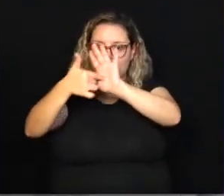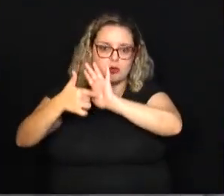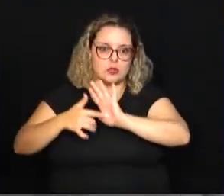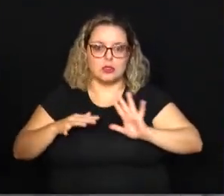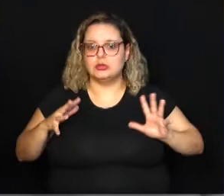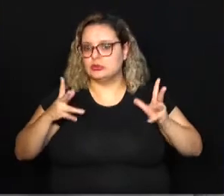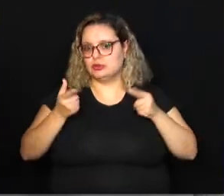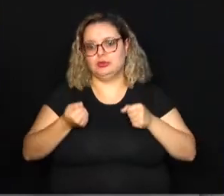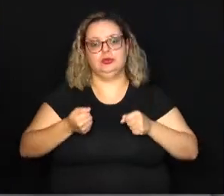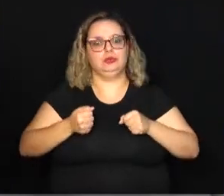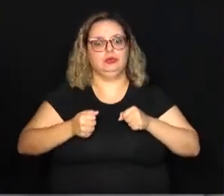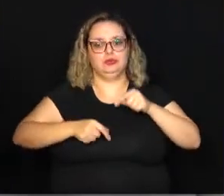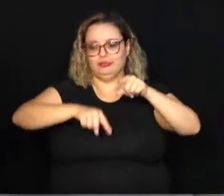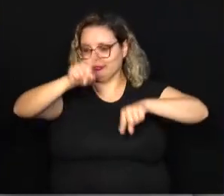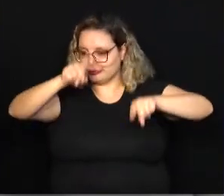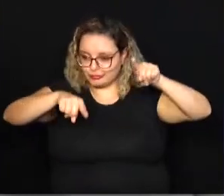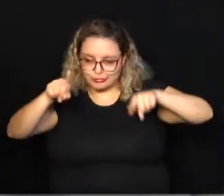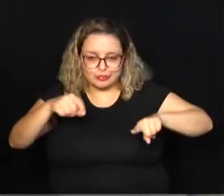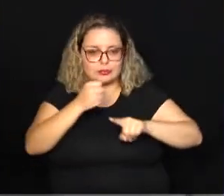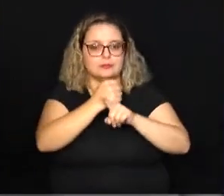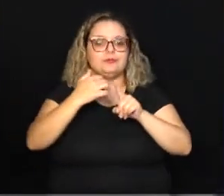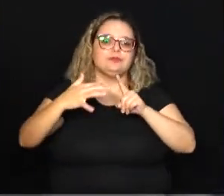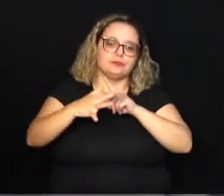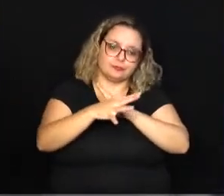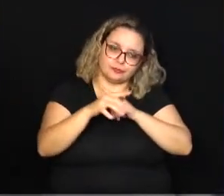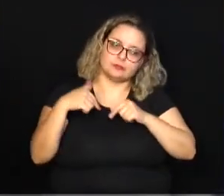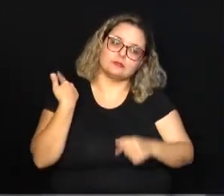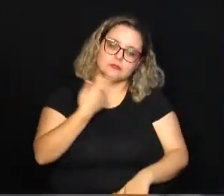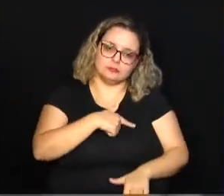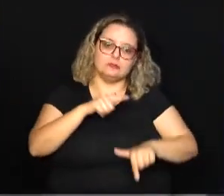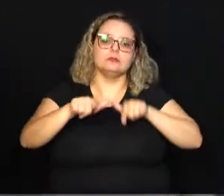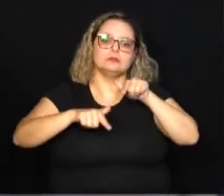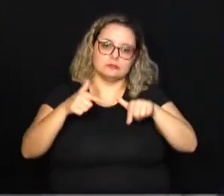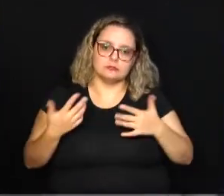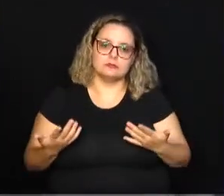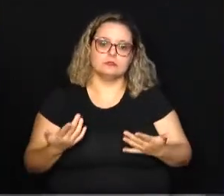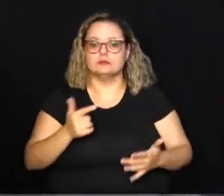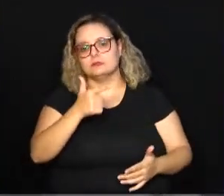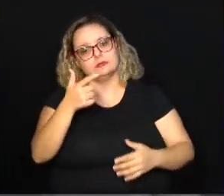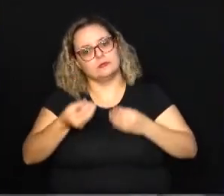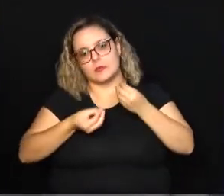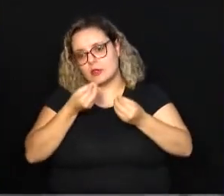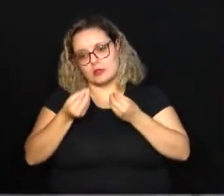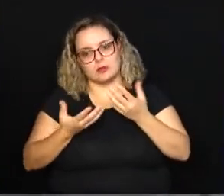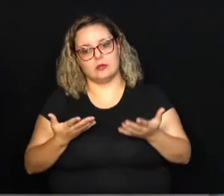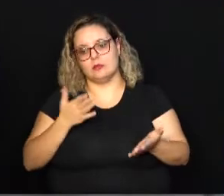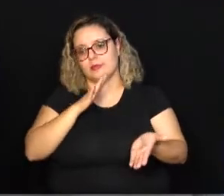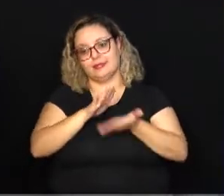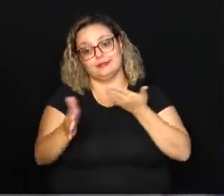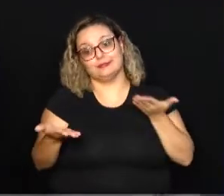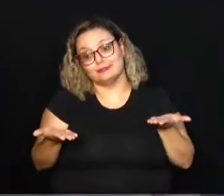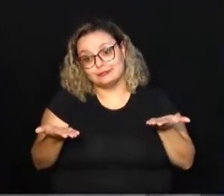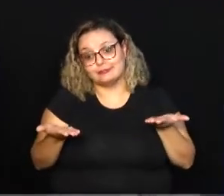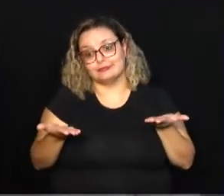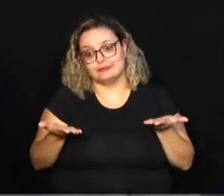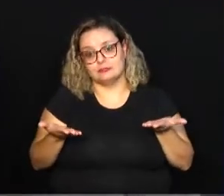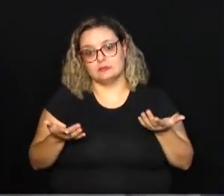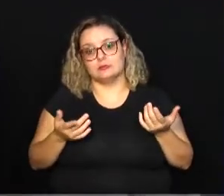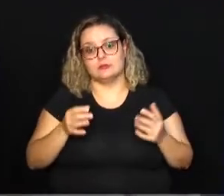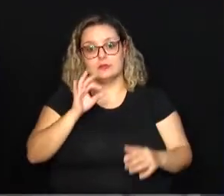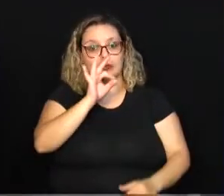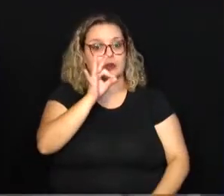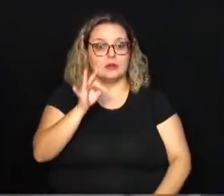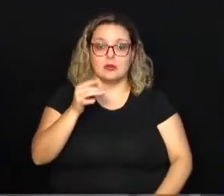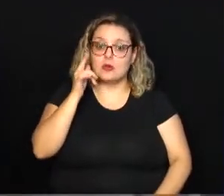sociais. Então, a gente tem que trabalhar nesse quadro, não tem como fugir disso. Então, o percentual é esse, é conseguir